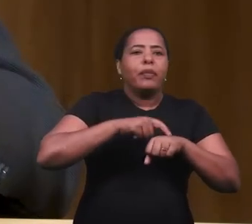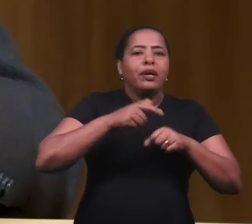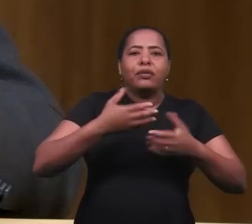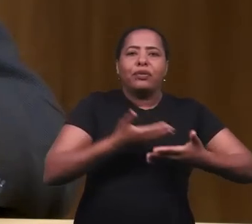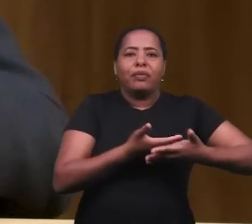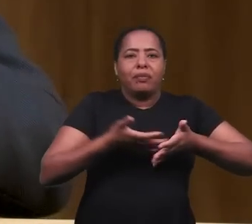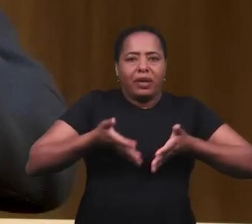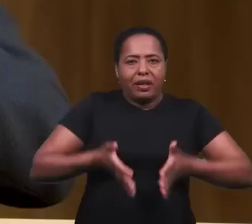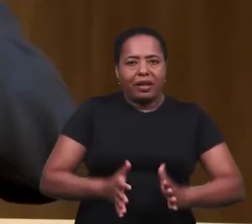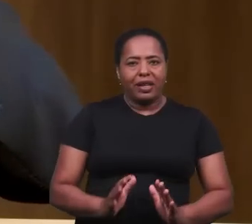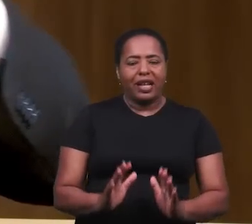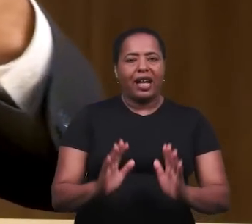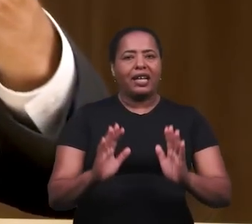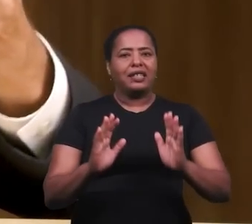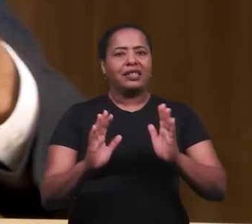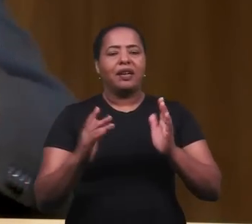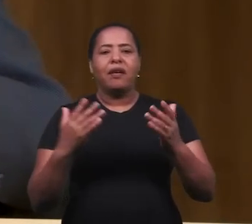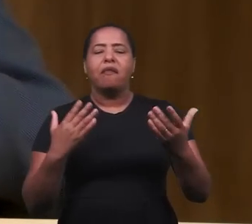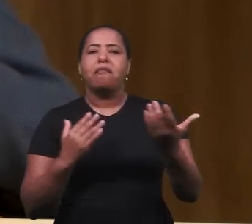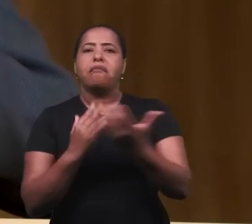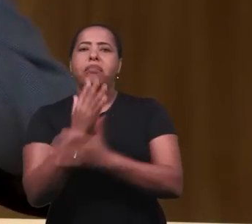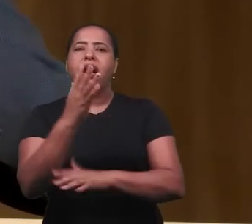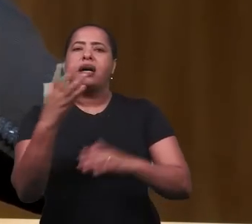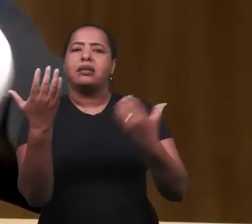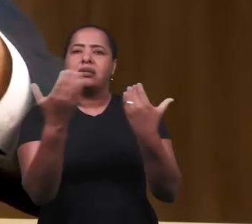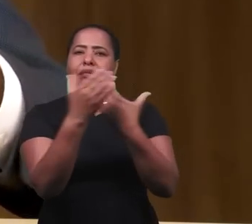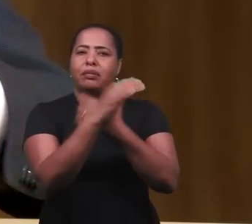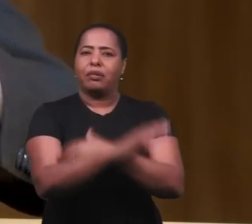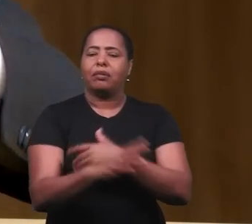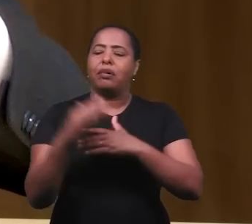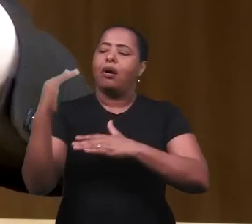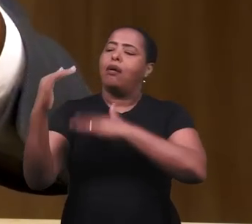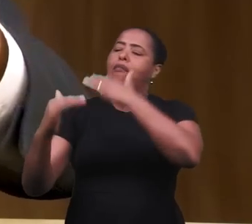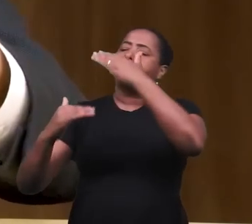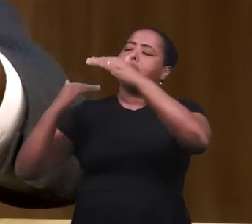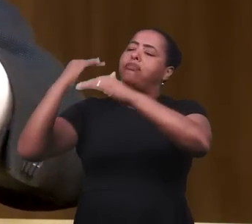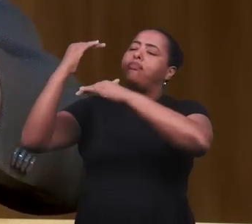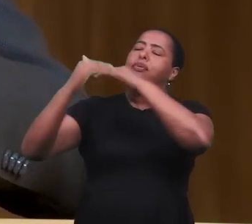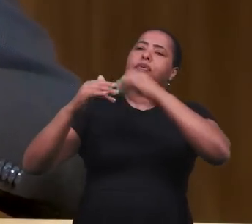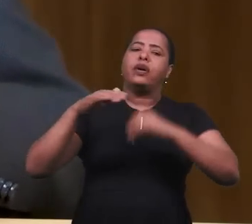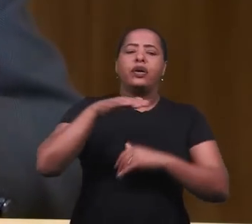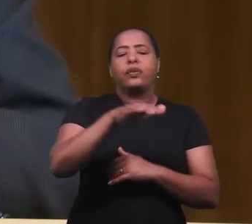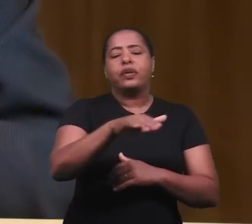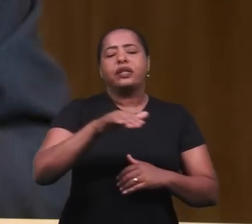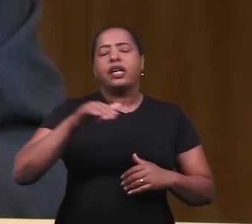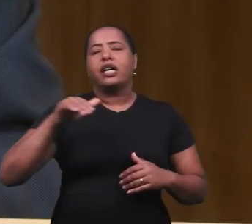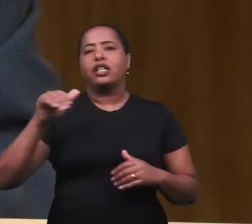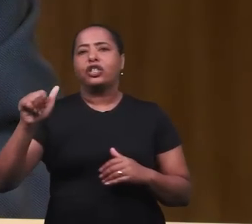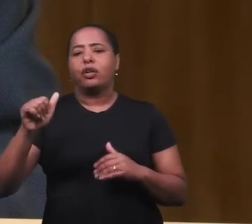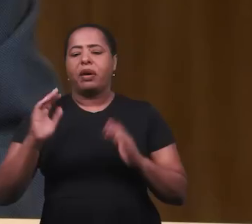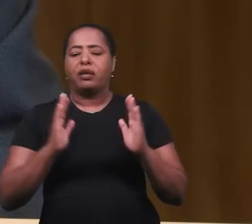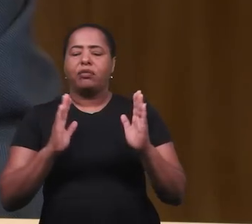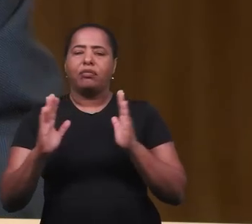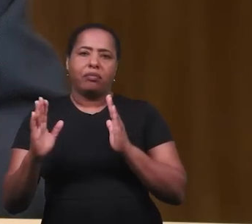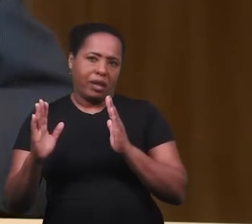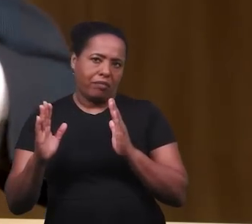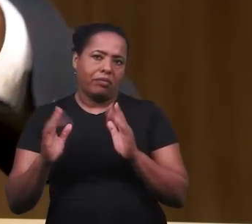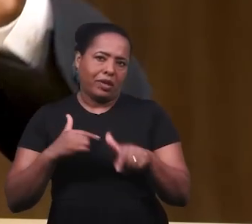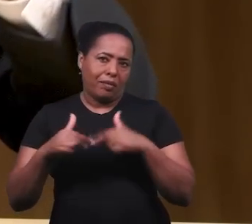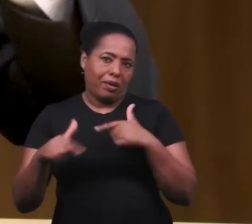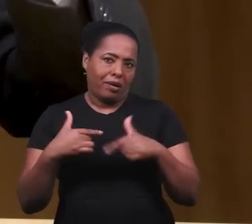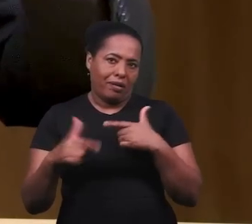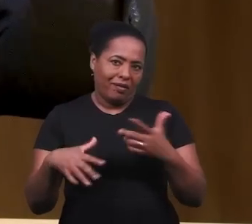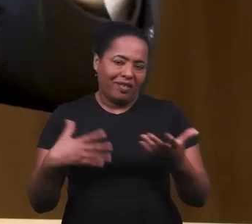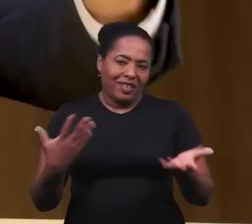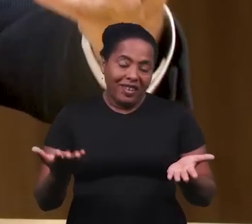que tem, né? Quando tudo está florescendo. São fases bonitas. Quando uma criança nasce, quando você passa em um concurso, quando